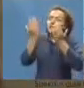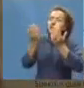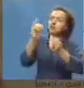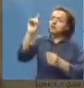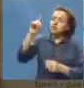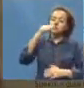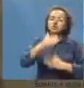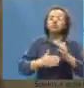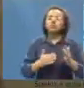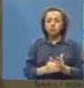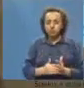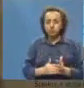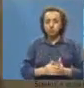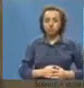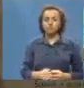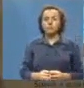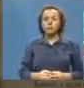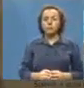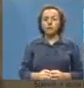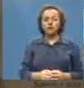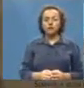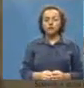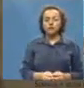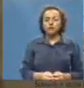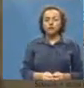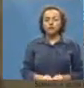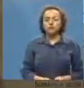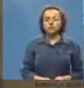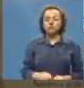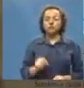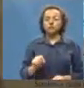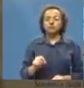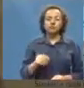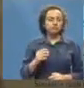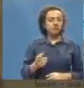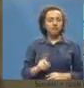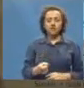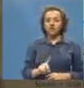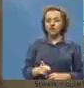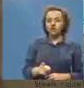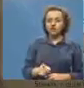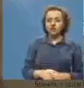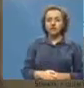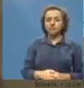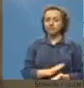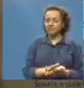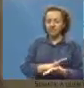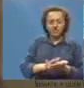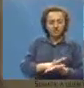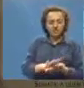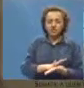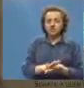de amargura cresça no meio de vós no meu coração